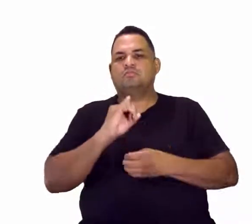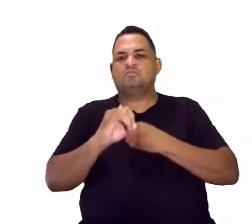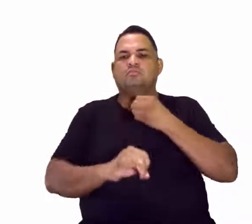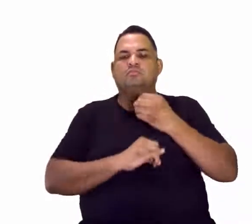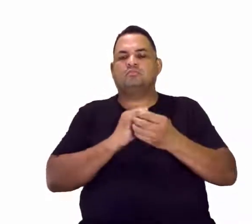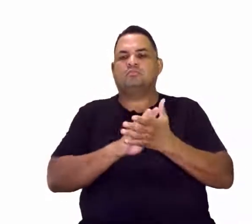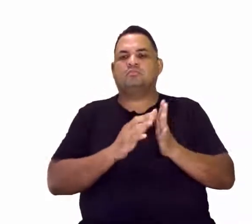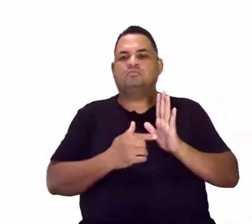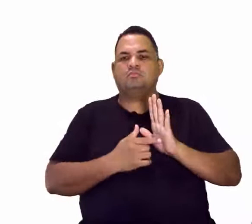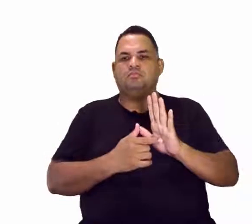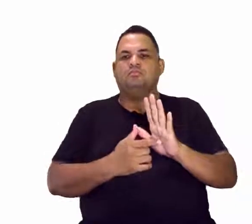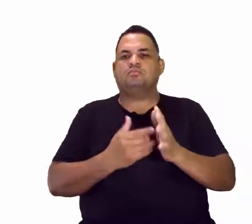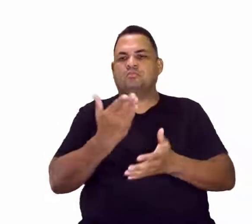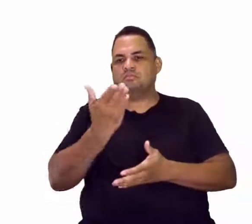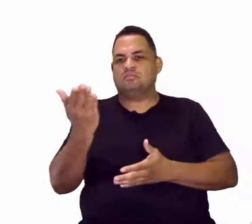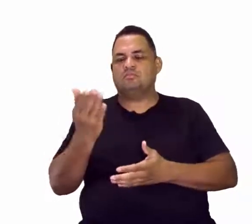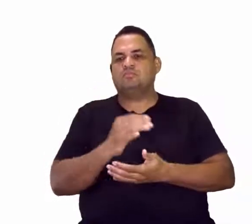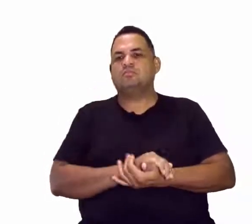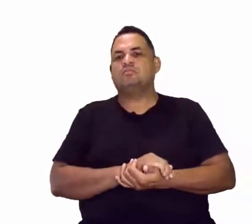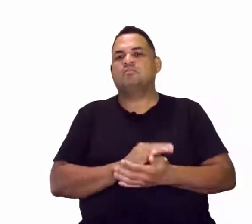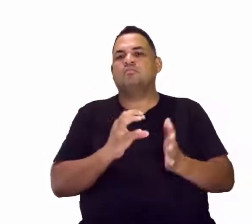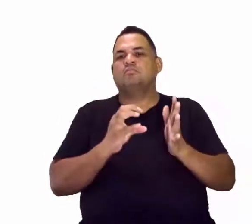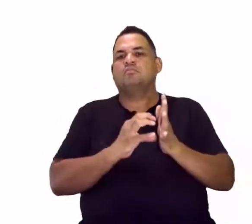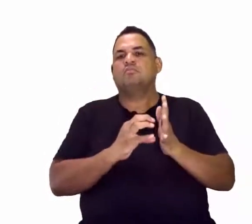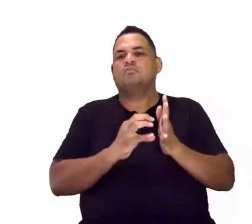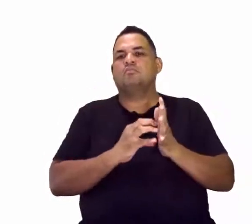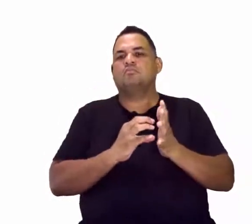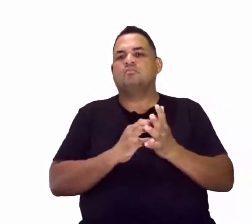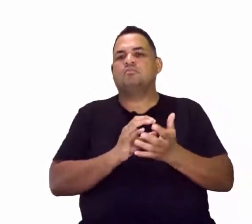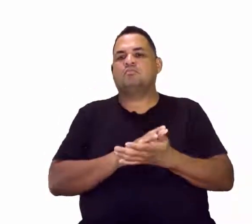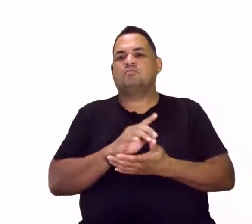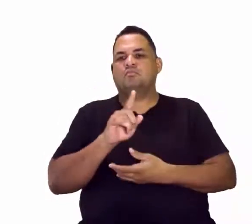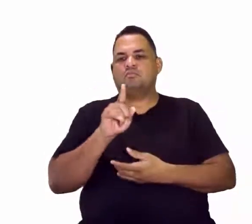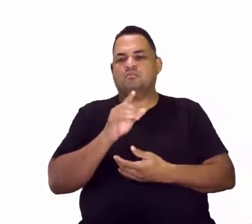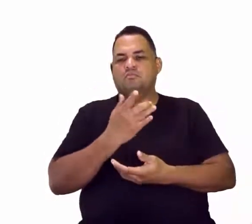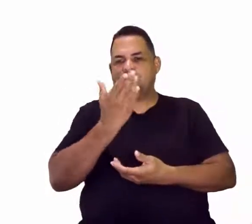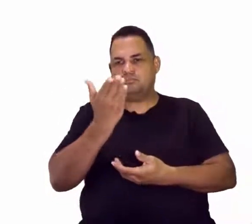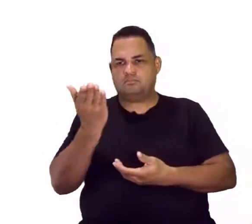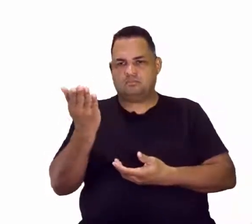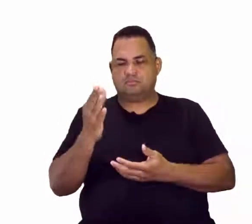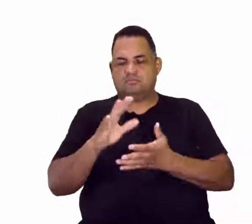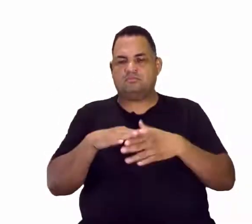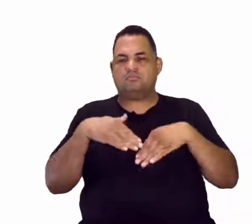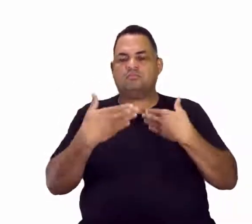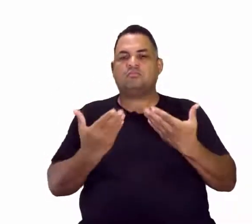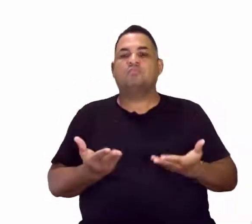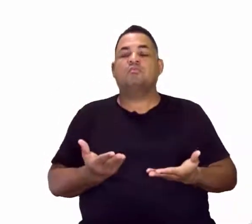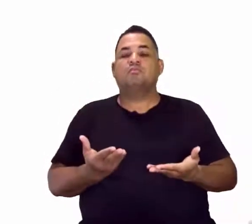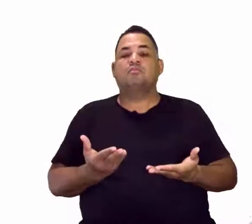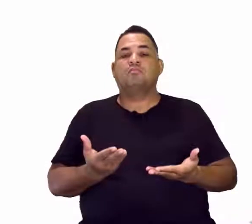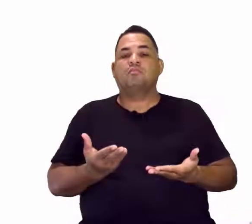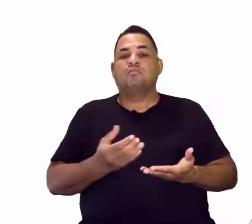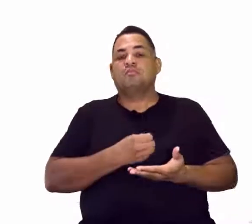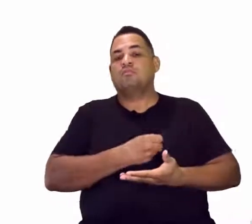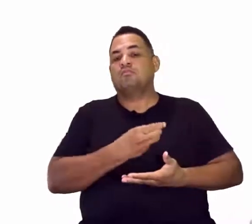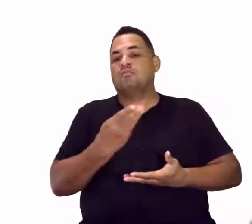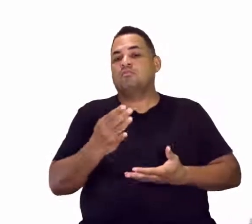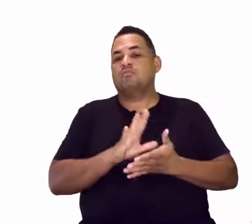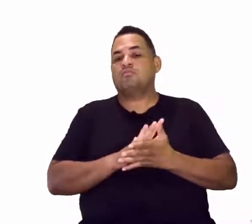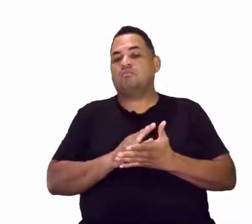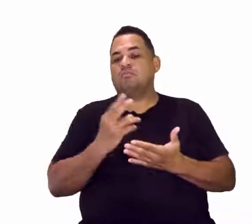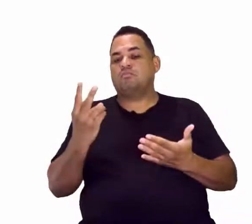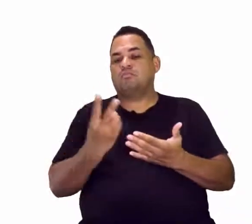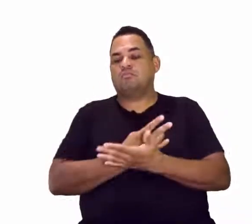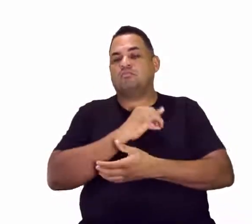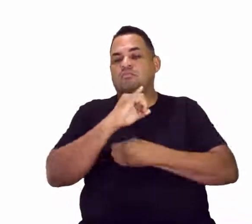sempre vai ser representado por esse símbolo, né? Pelo alfa. Mas o que é o grau de ionização? Ela vai ser